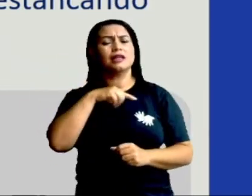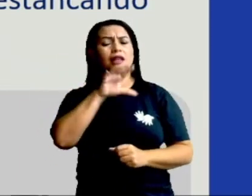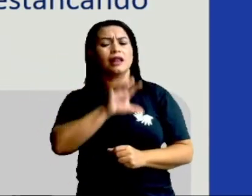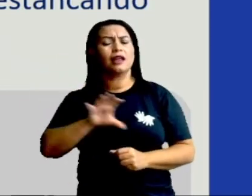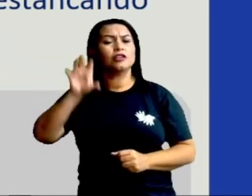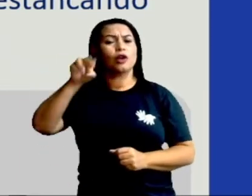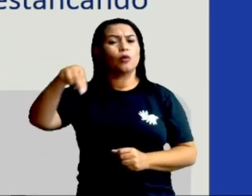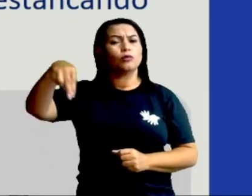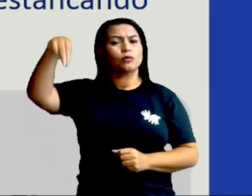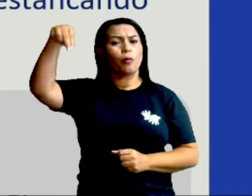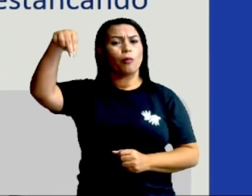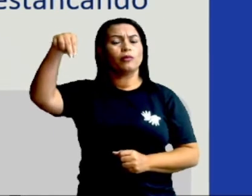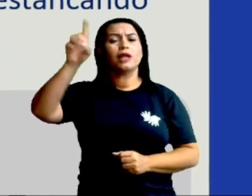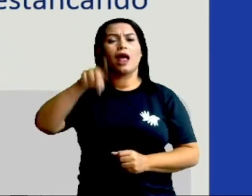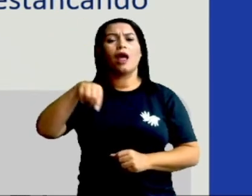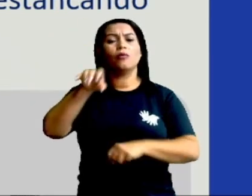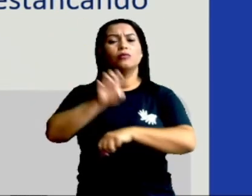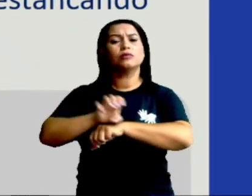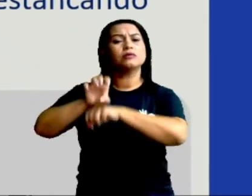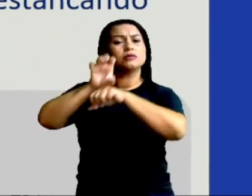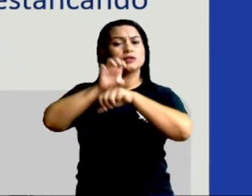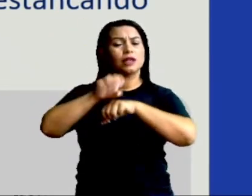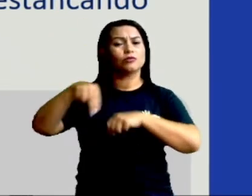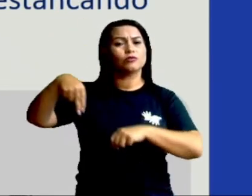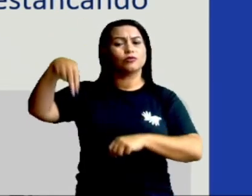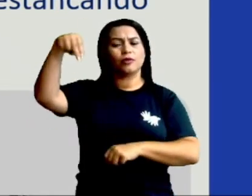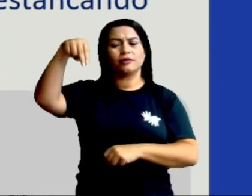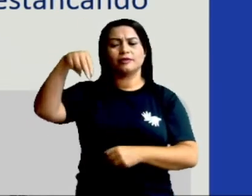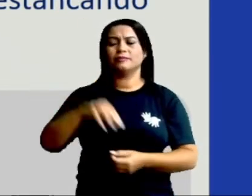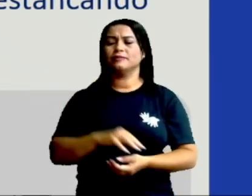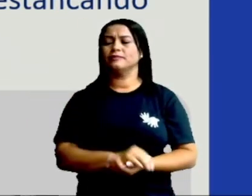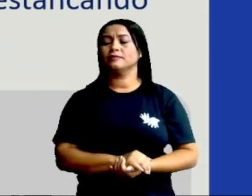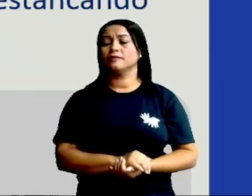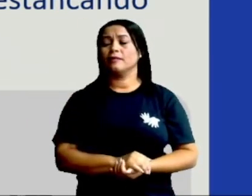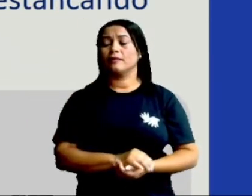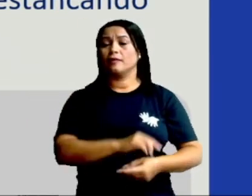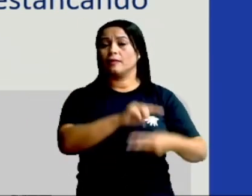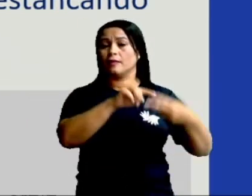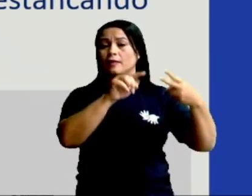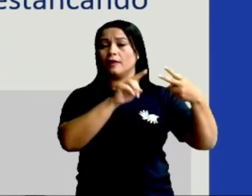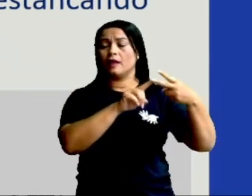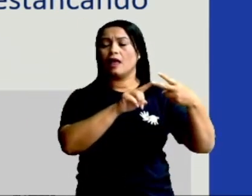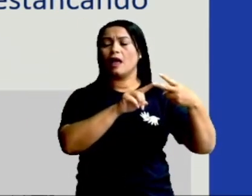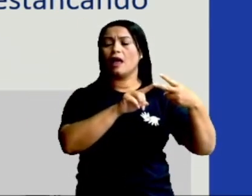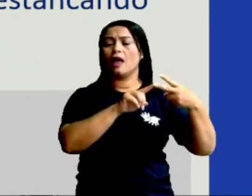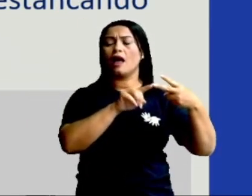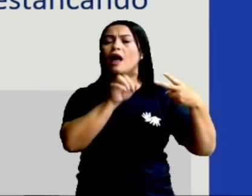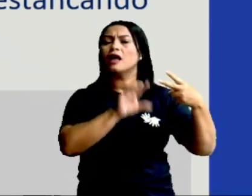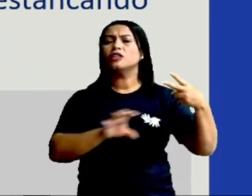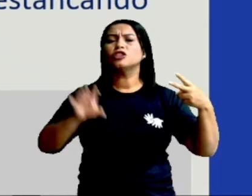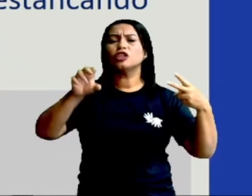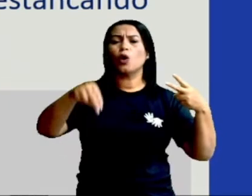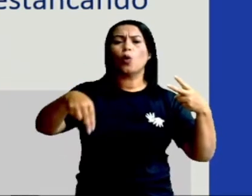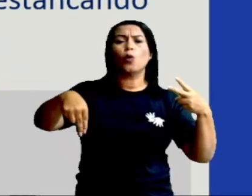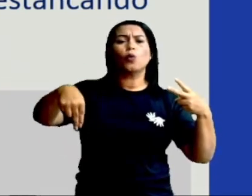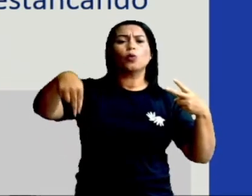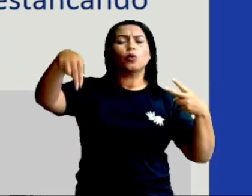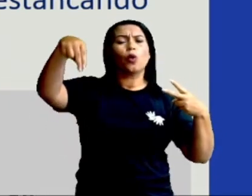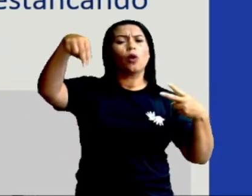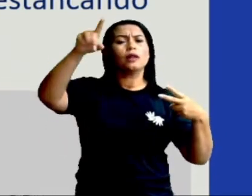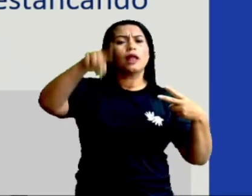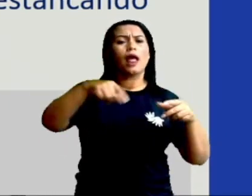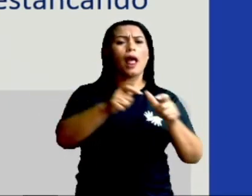da Região Norte não é isso é um estado do Norte a região norte é a maior do Brasil